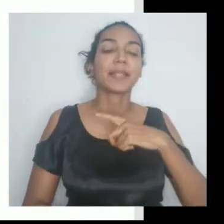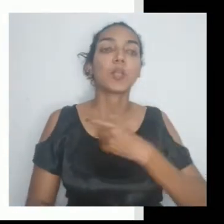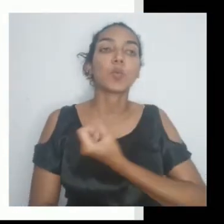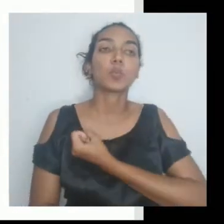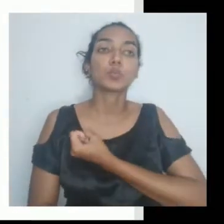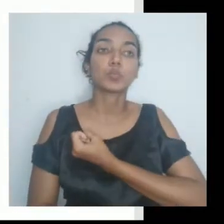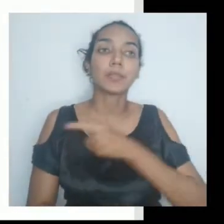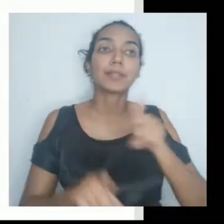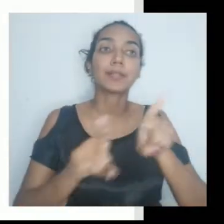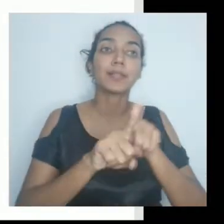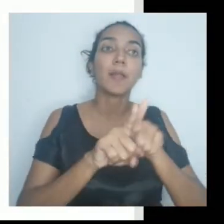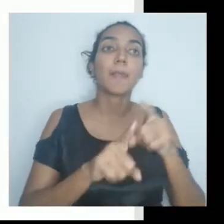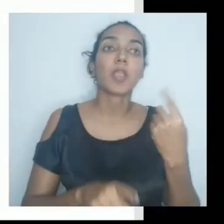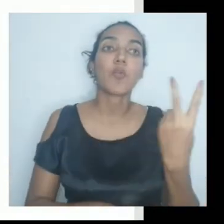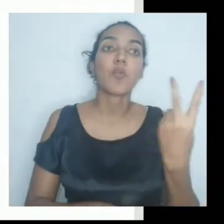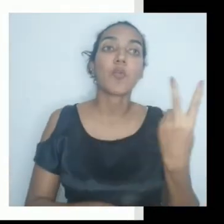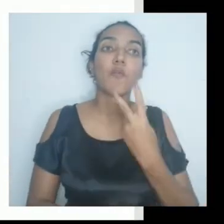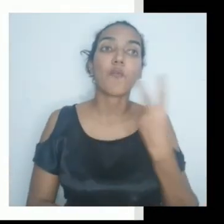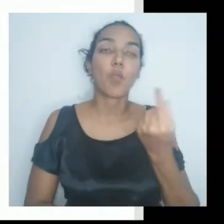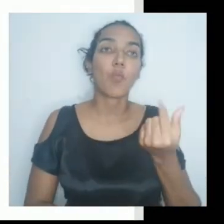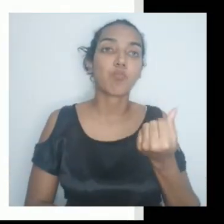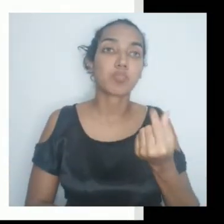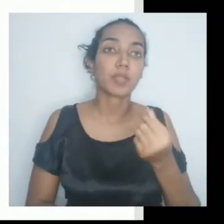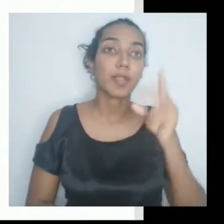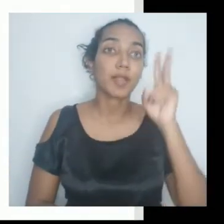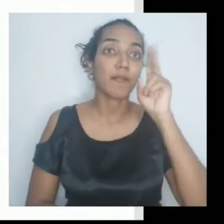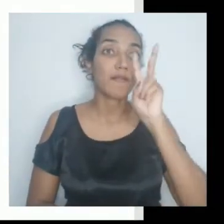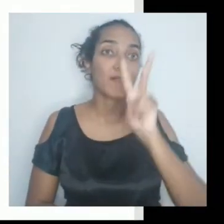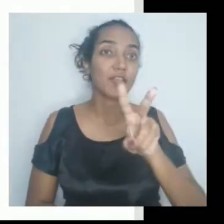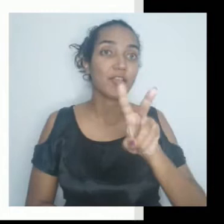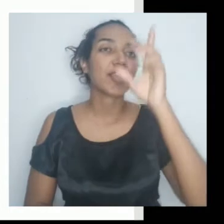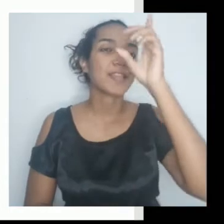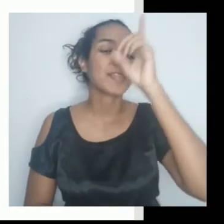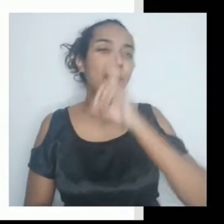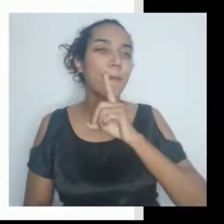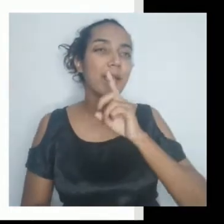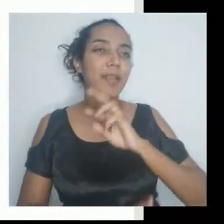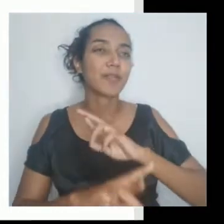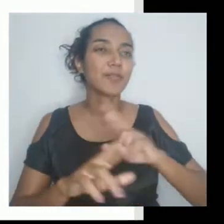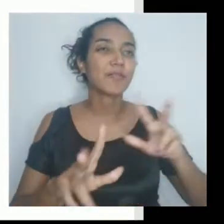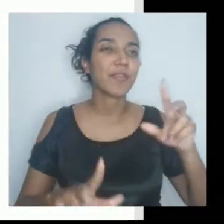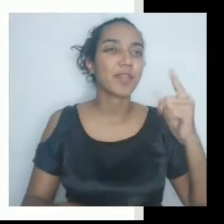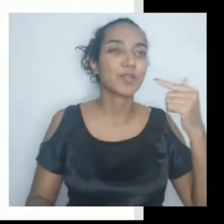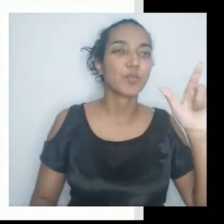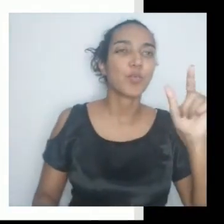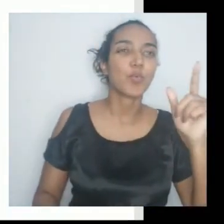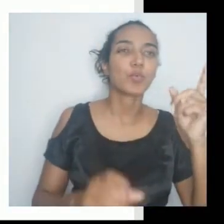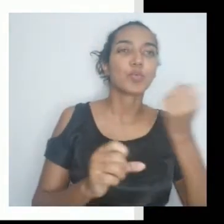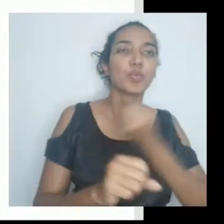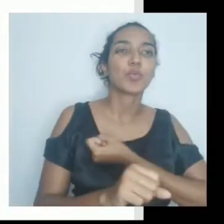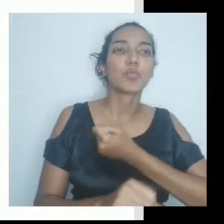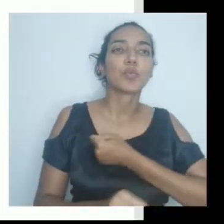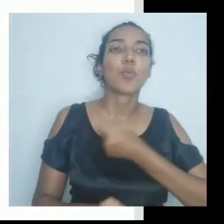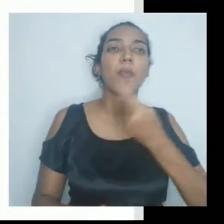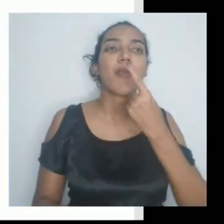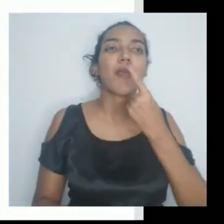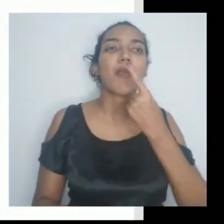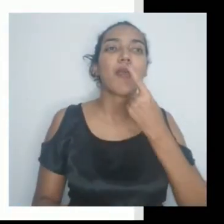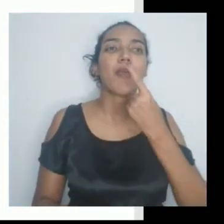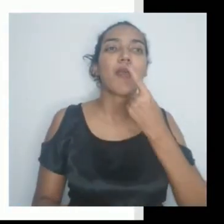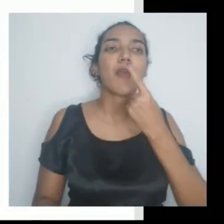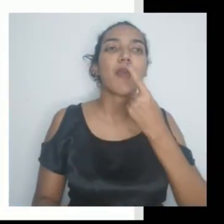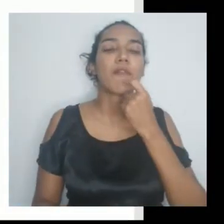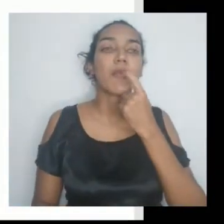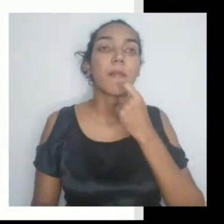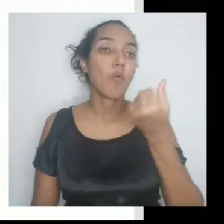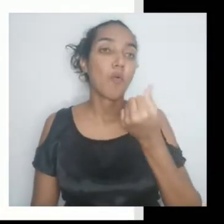esse saldo aqui está amarelinho, diferente desse carinha vermelhinho do número. O número é privado, mas o saldo está com um